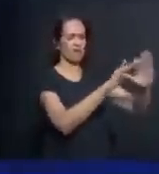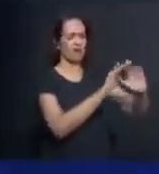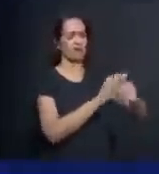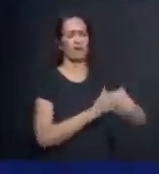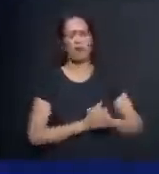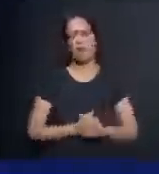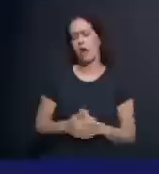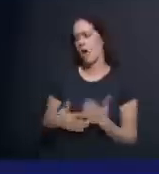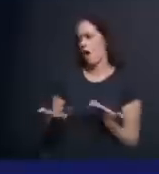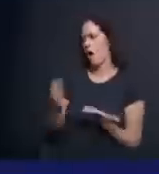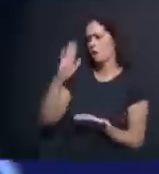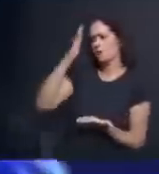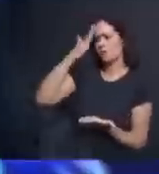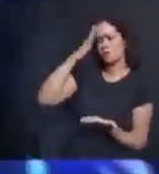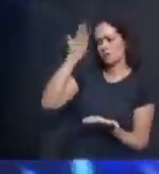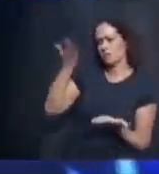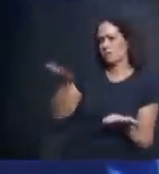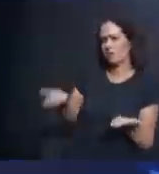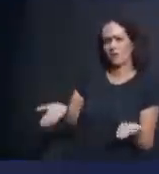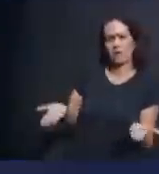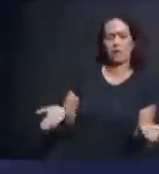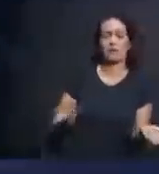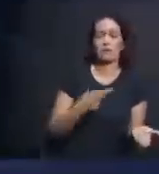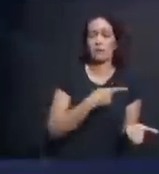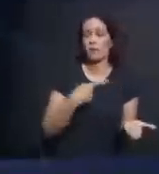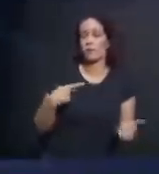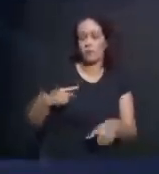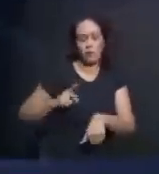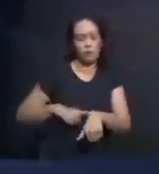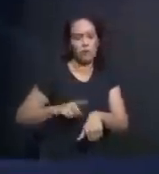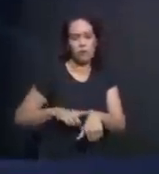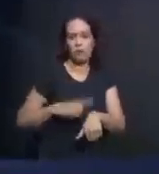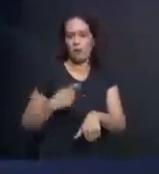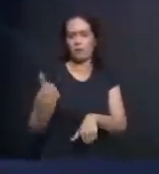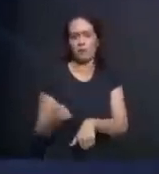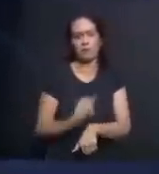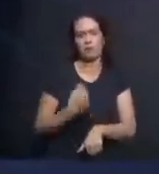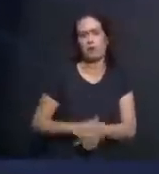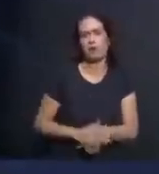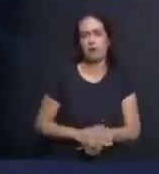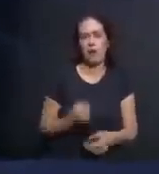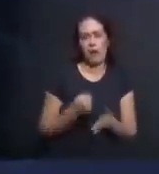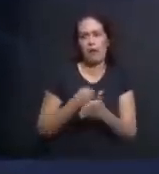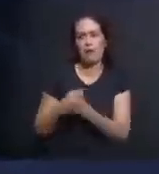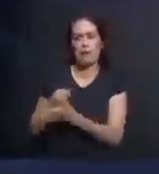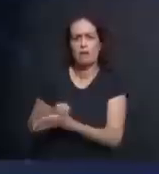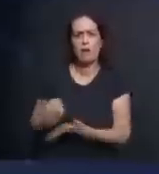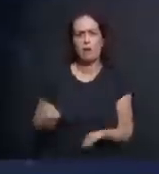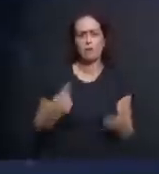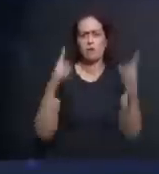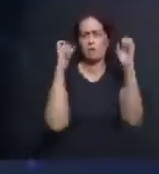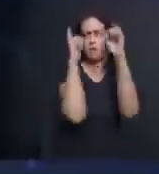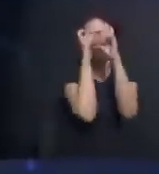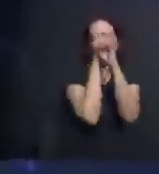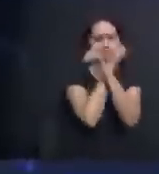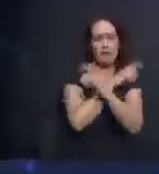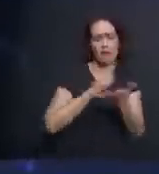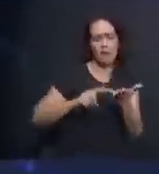Ai, mas eu não entendo isso. Uns pastores que não tem tempo pra gente. A gente cheio de luta, cheio de dificuldade.